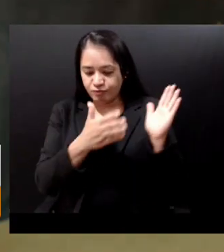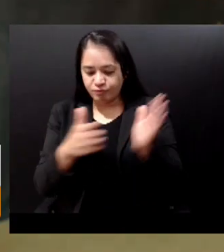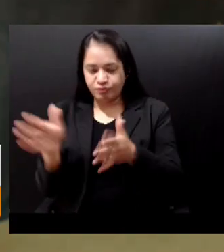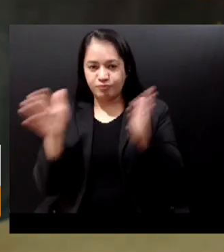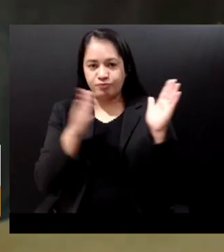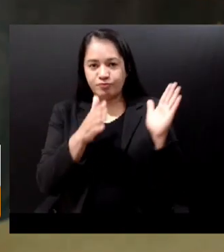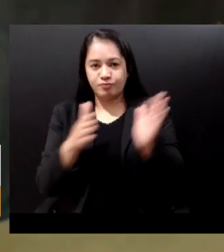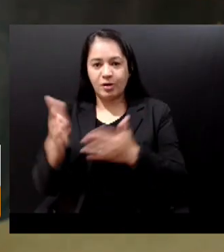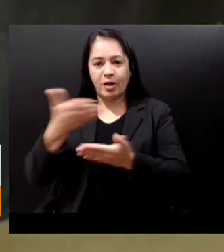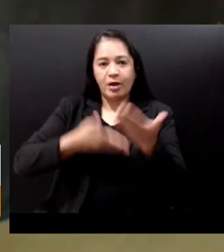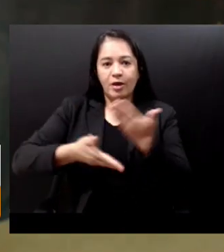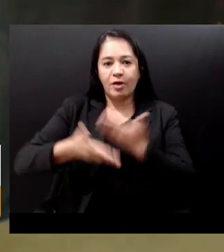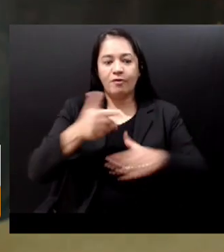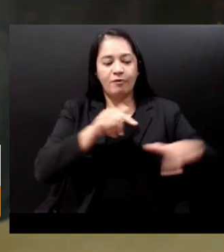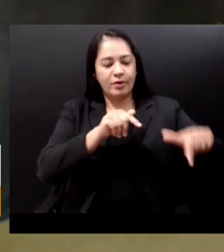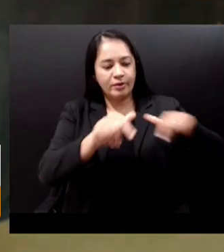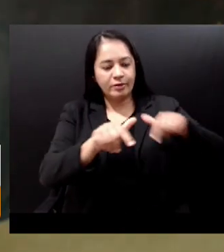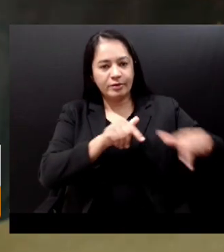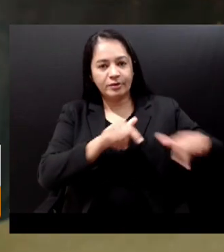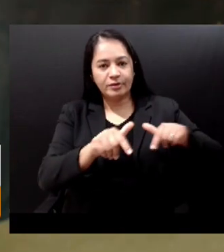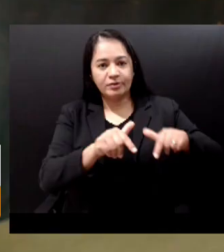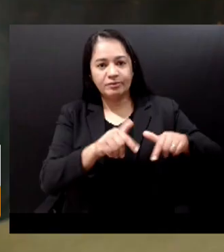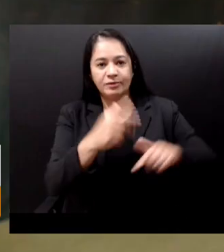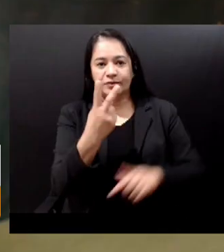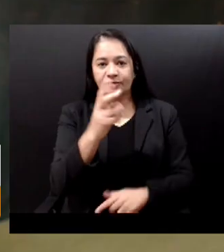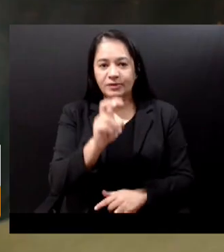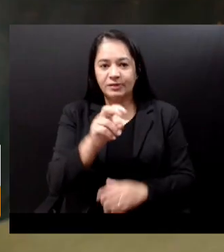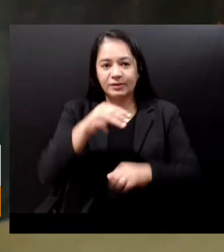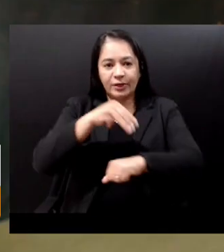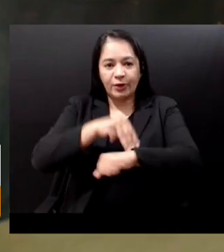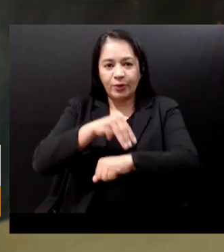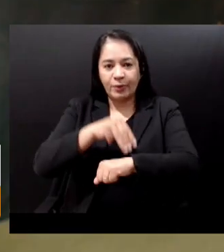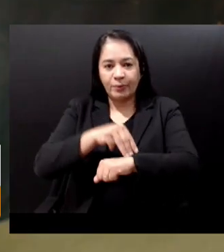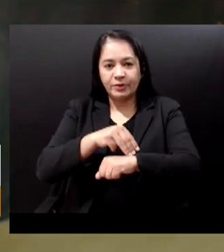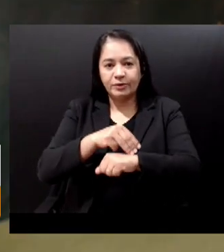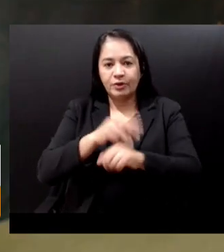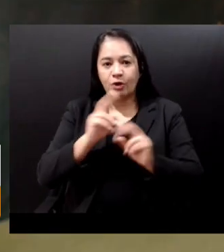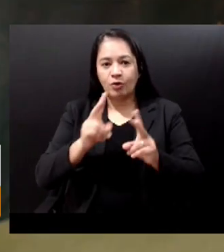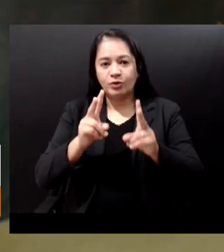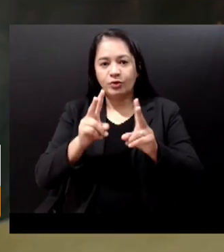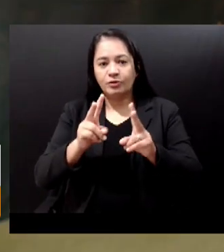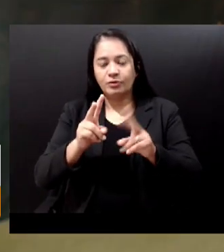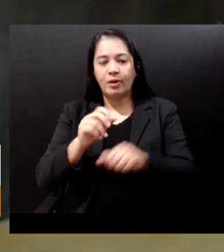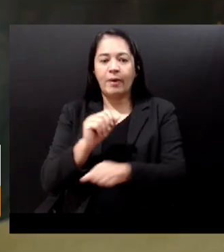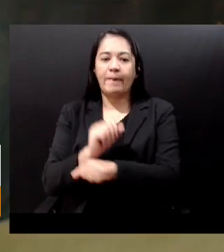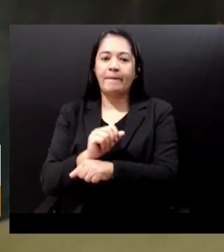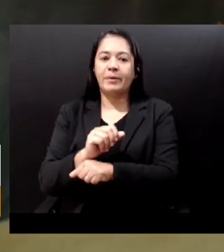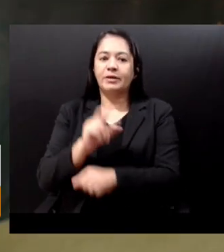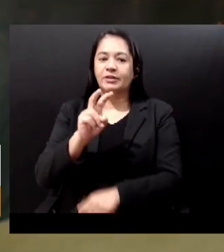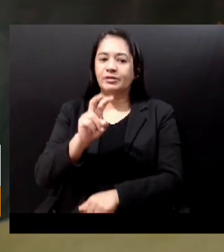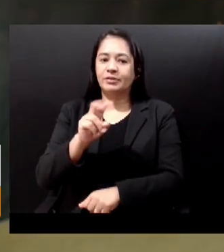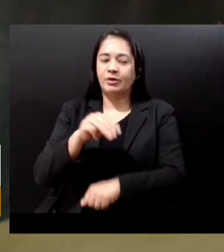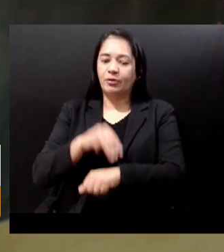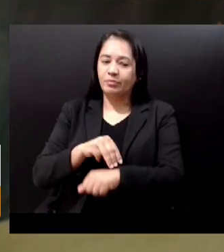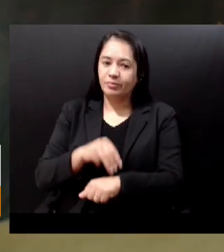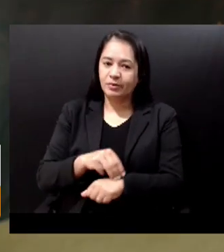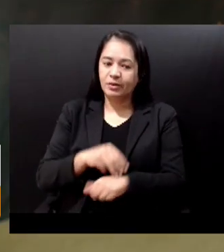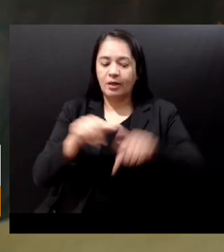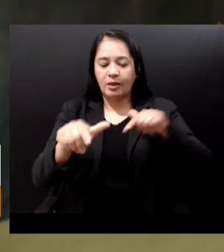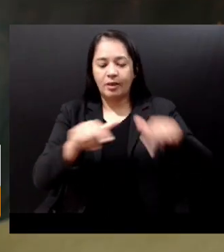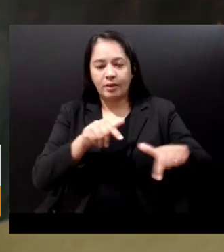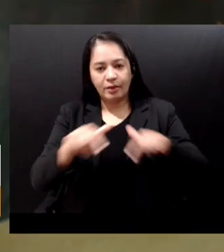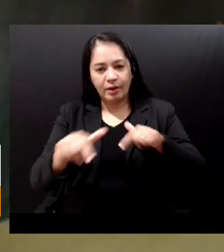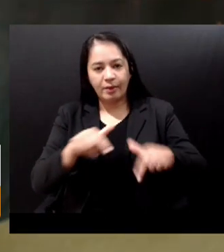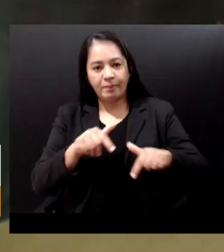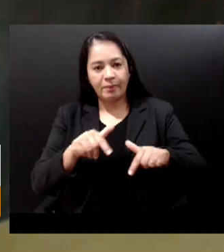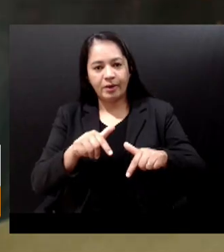trabalhar por intervalos de 25 minutos, seguidos por uma breve pausa de 5 minutos. Então, trabalha ou executa a atividade 25,